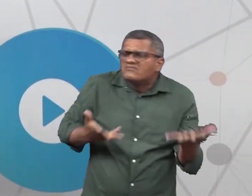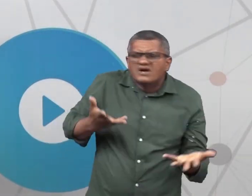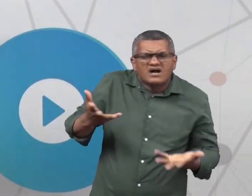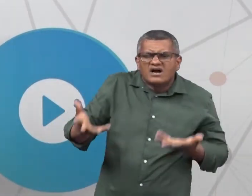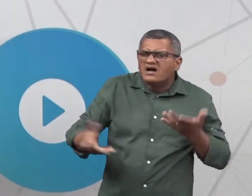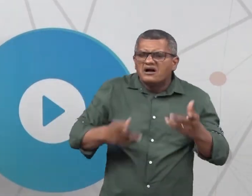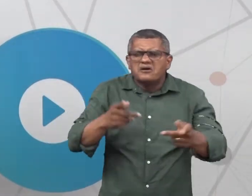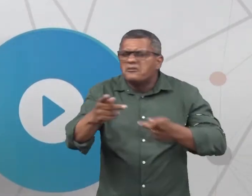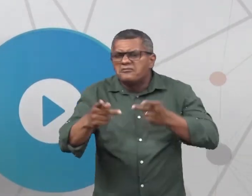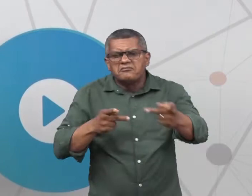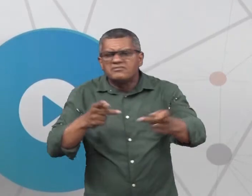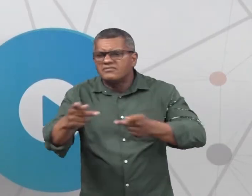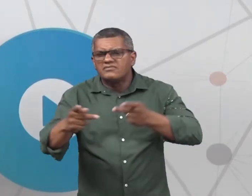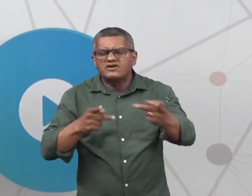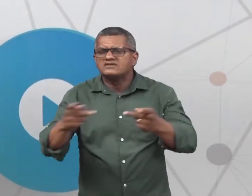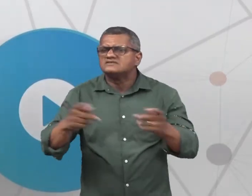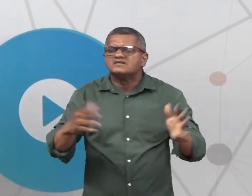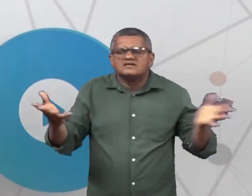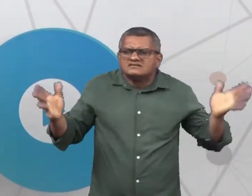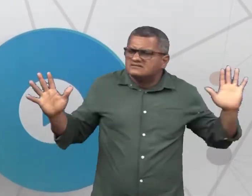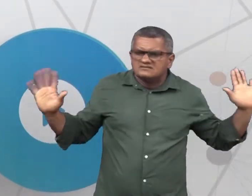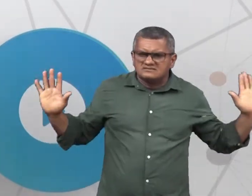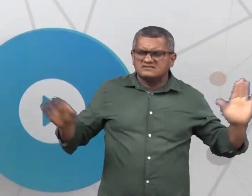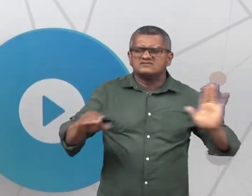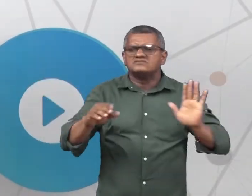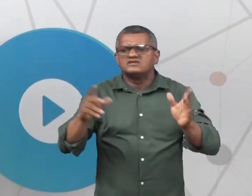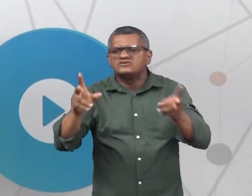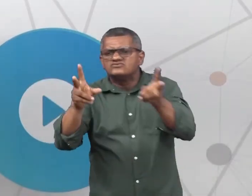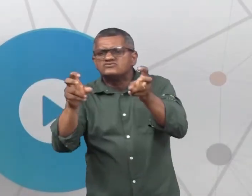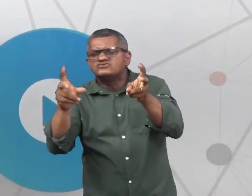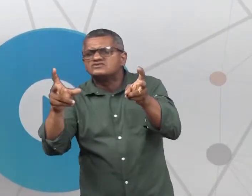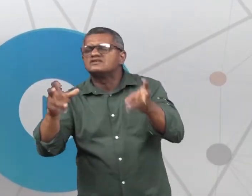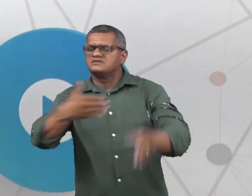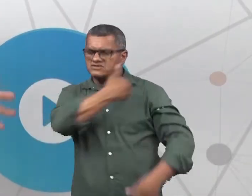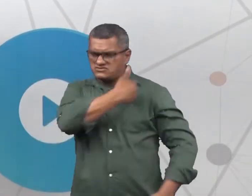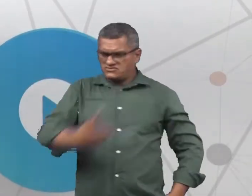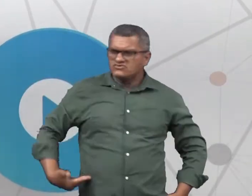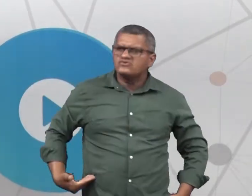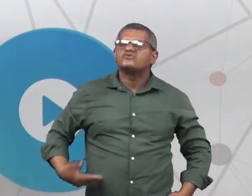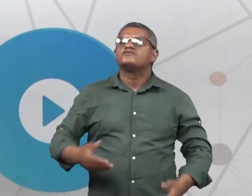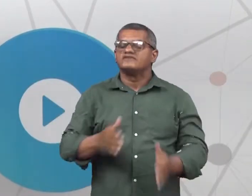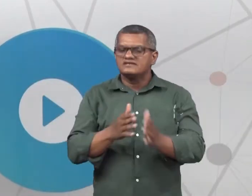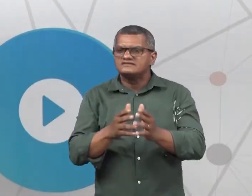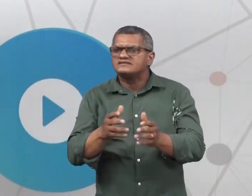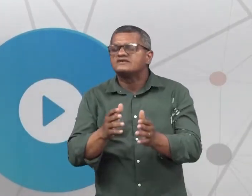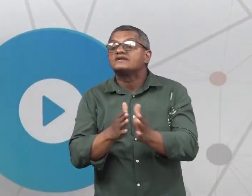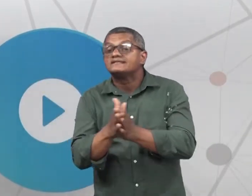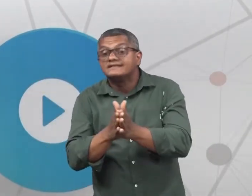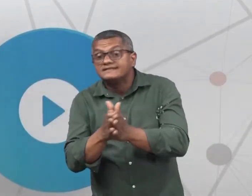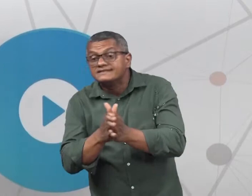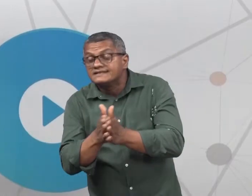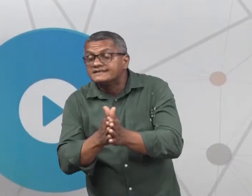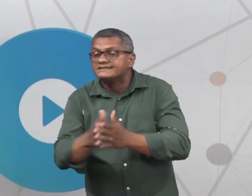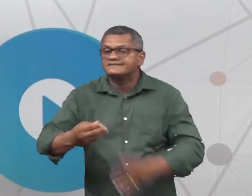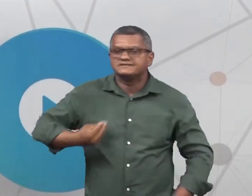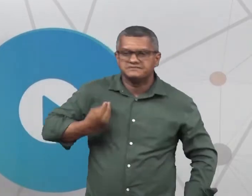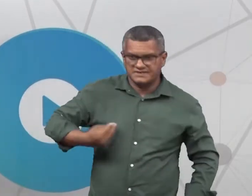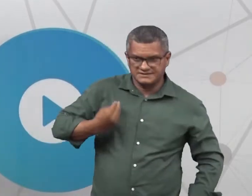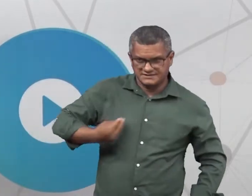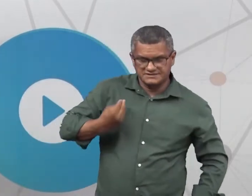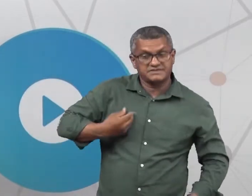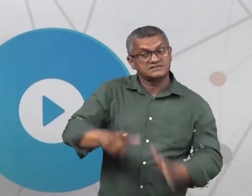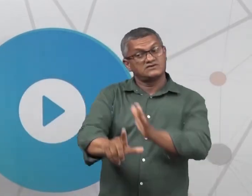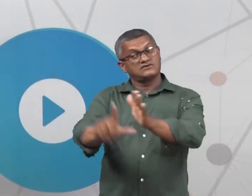ações, em alguns projetos, em alguns pontos, né, que o governo tivesse interesse ali de participar.